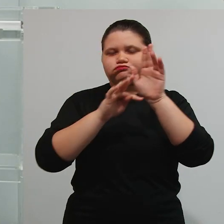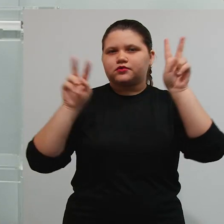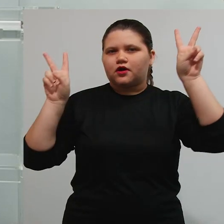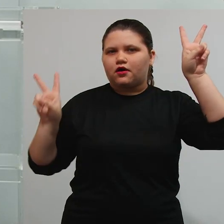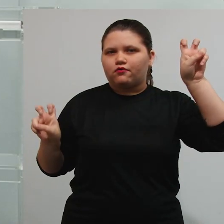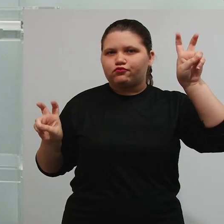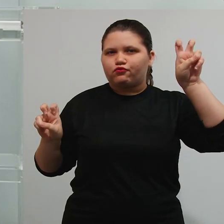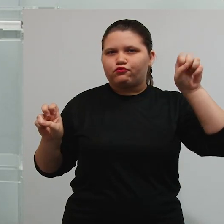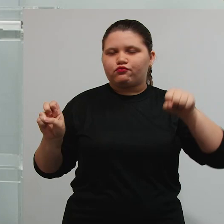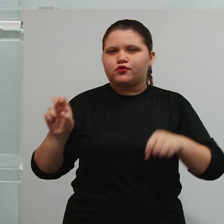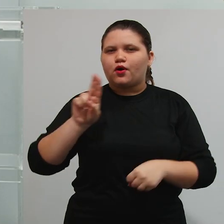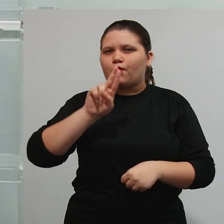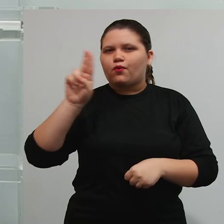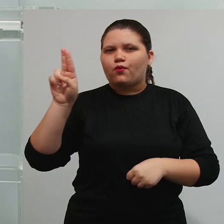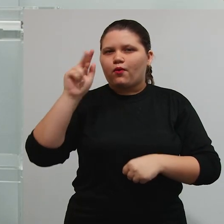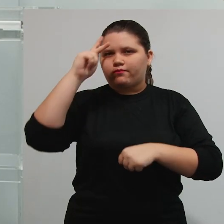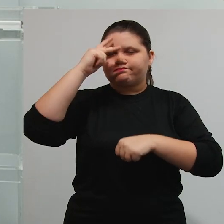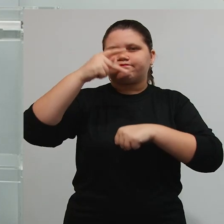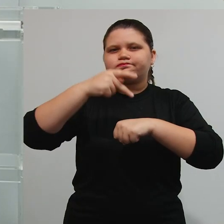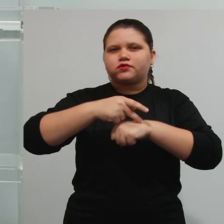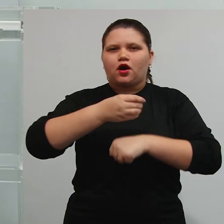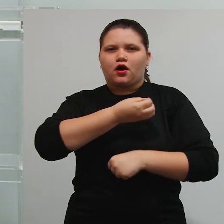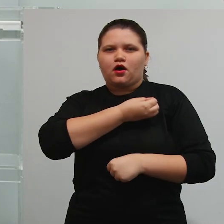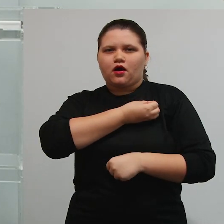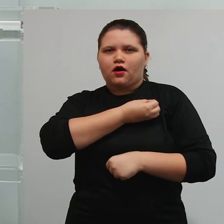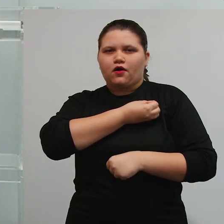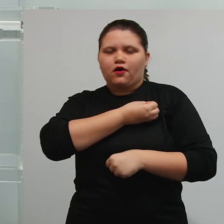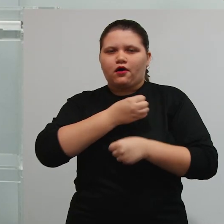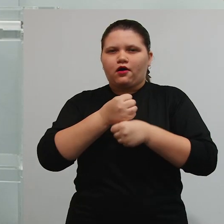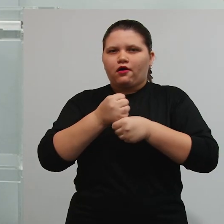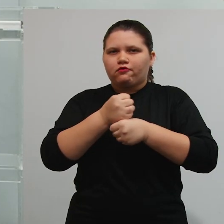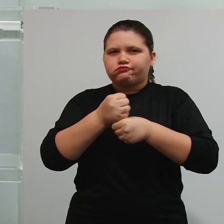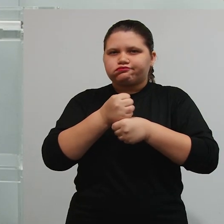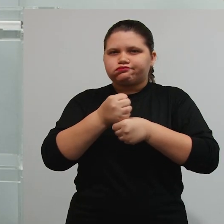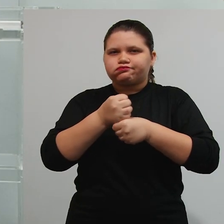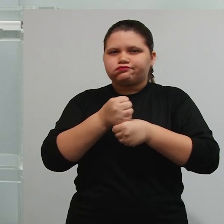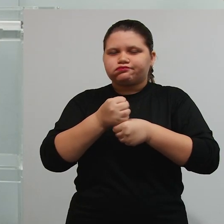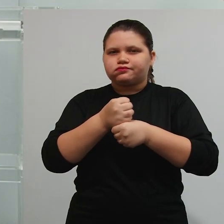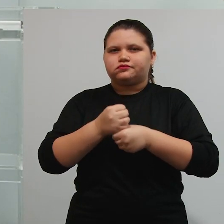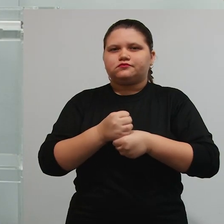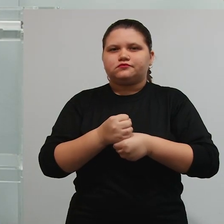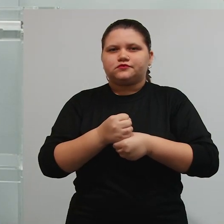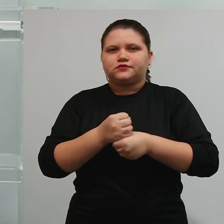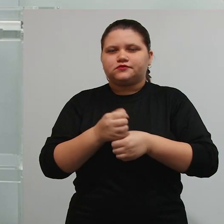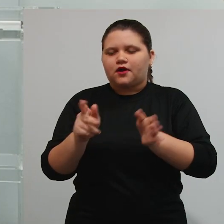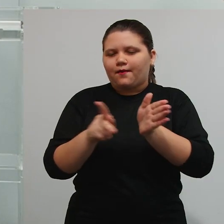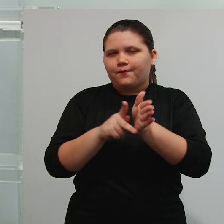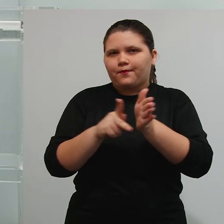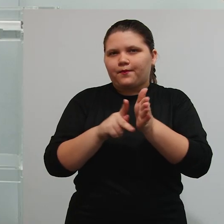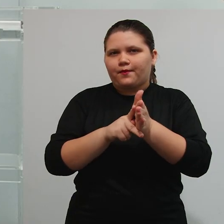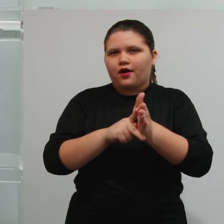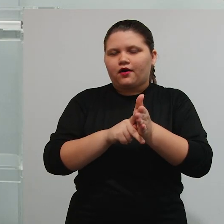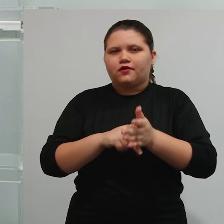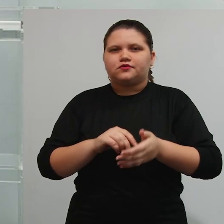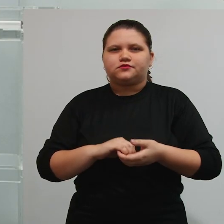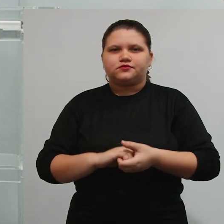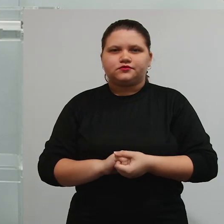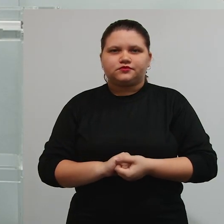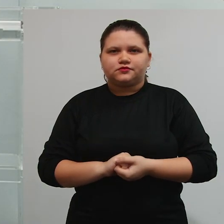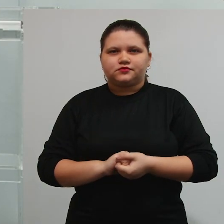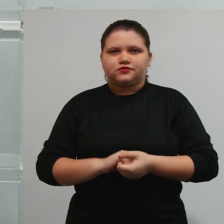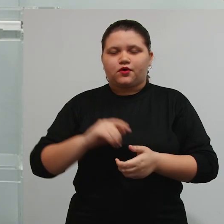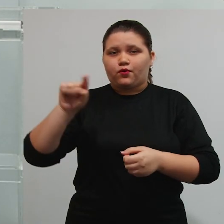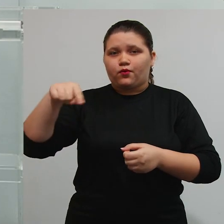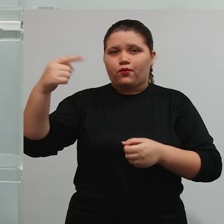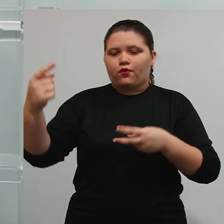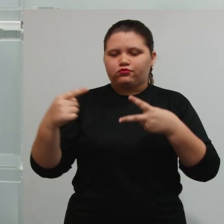parênteses o nome do autor, o ano da obra, o número da página. Esse é um tipo de chamada. Outro tipo de chamada é a